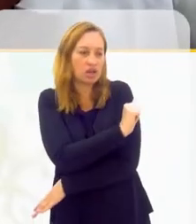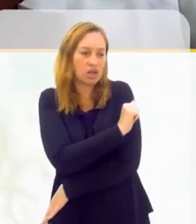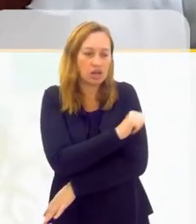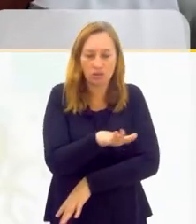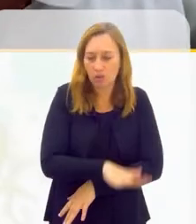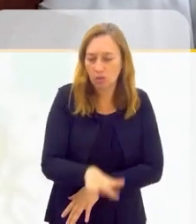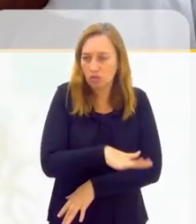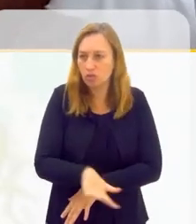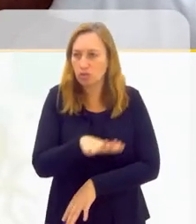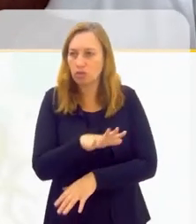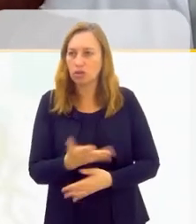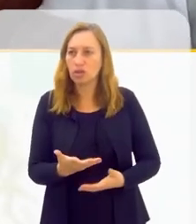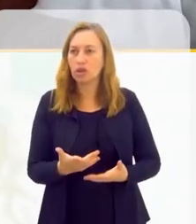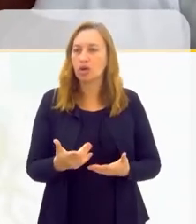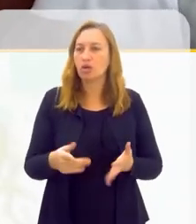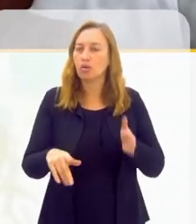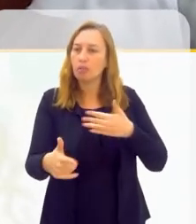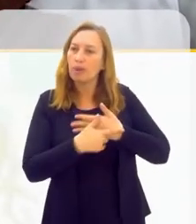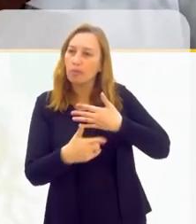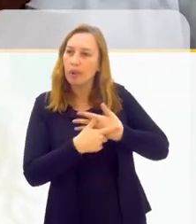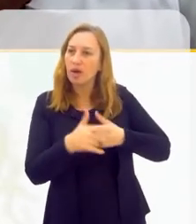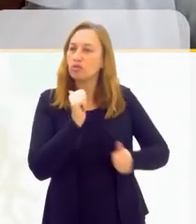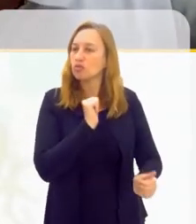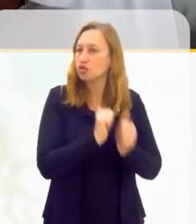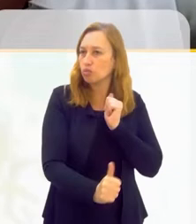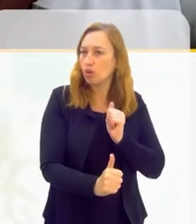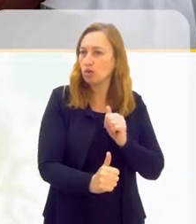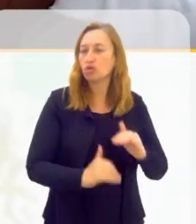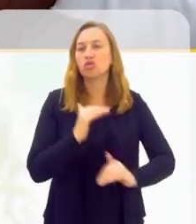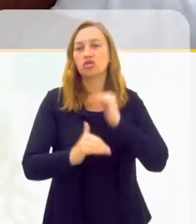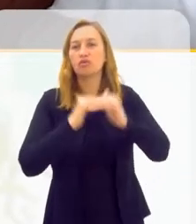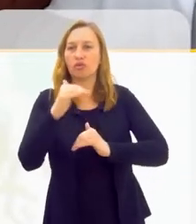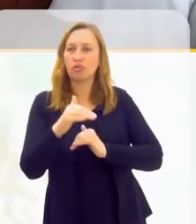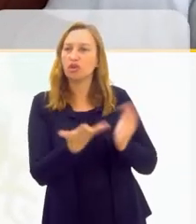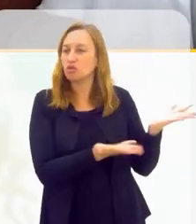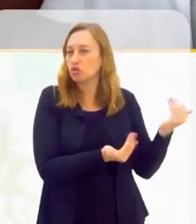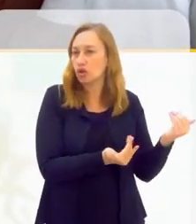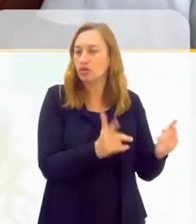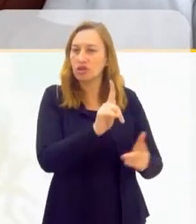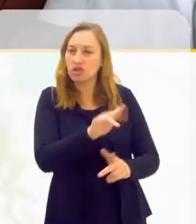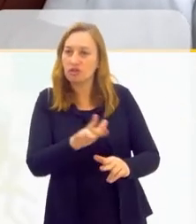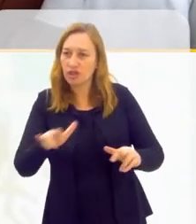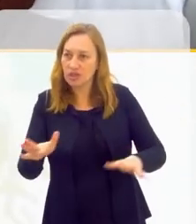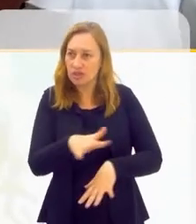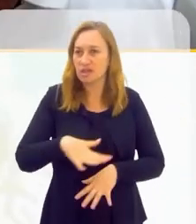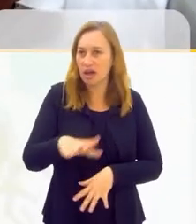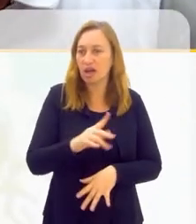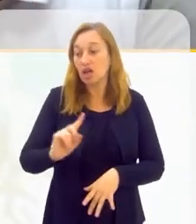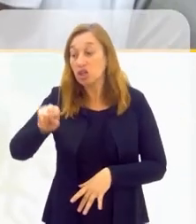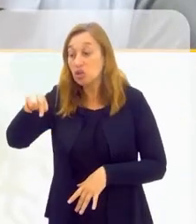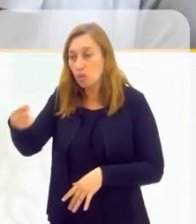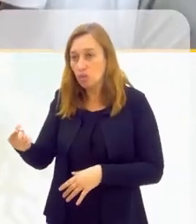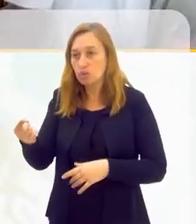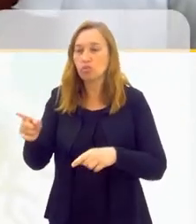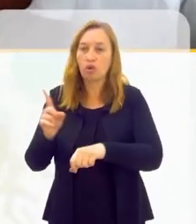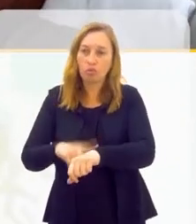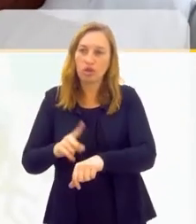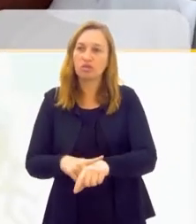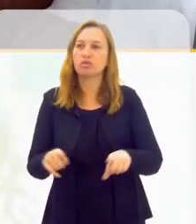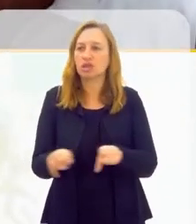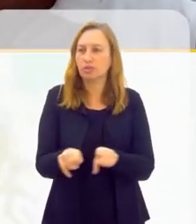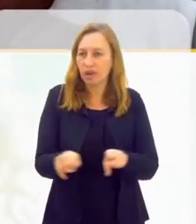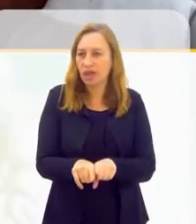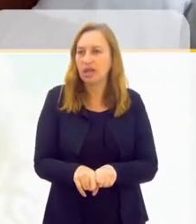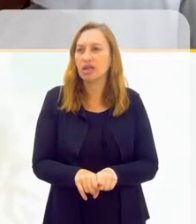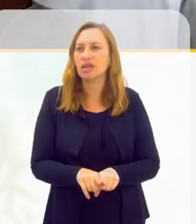educação, é o papel que o desporto pode ter no desenvolvimento dos jovens nas suas diversas vertentes. Numa outra dimensão, que é um